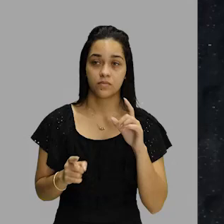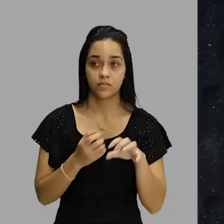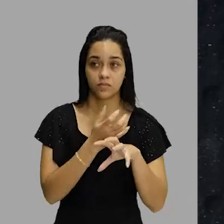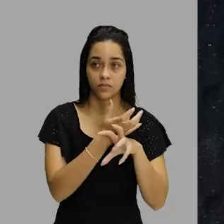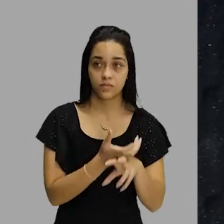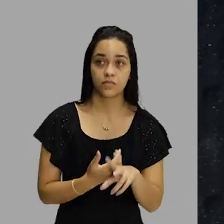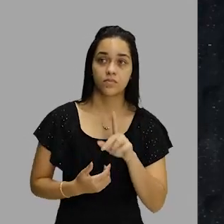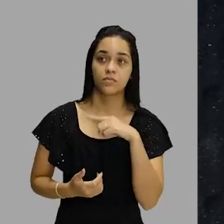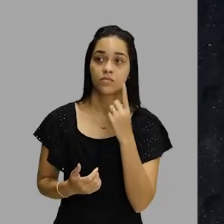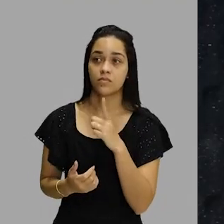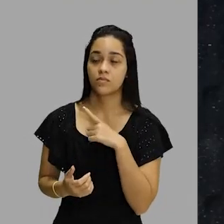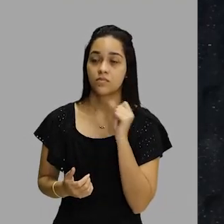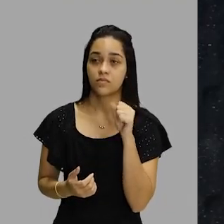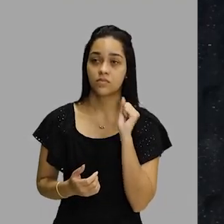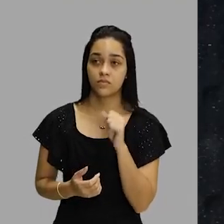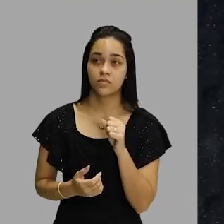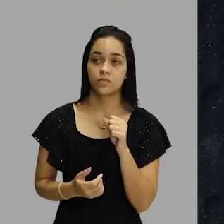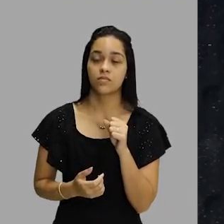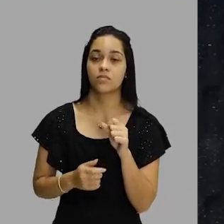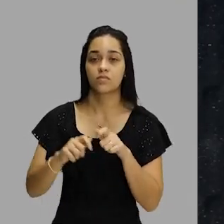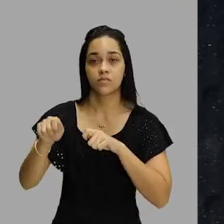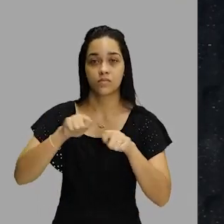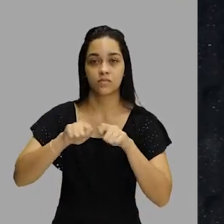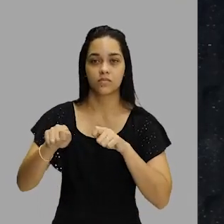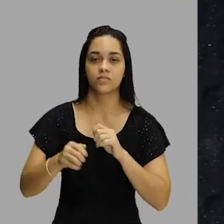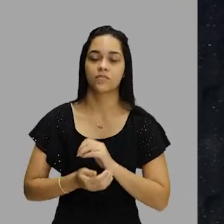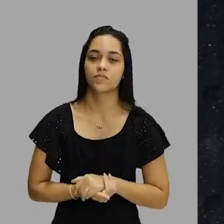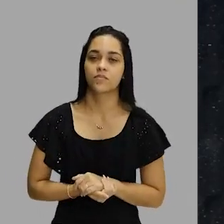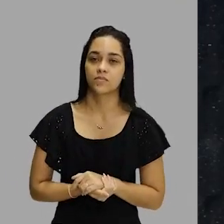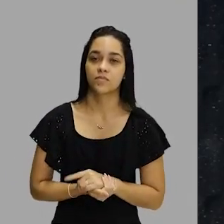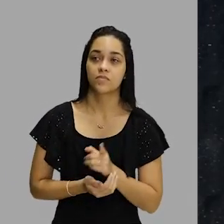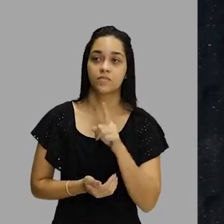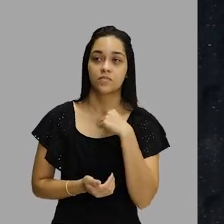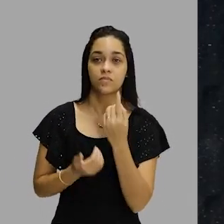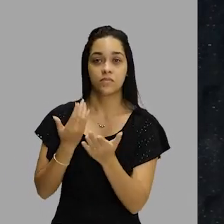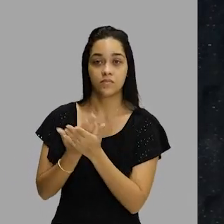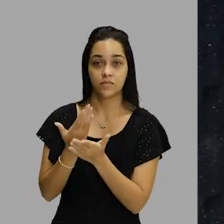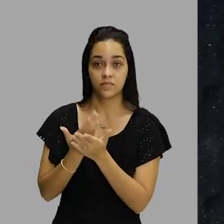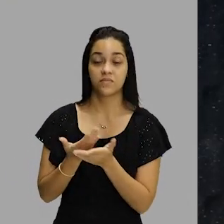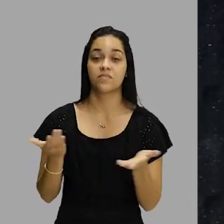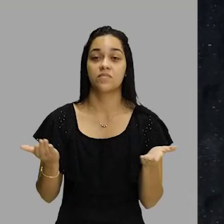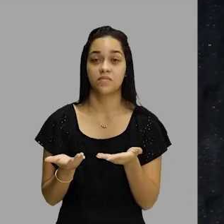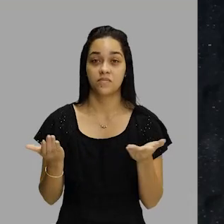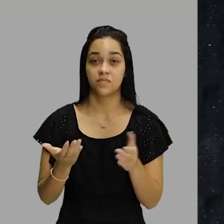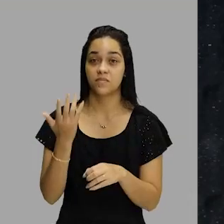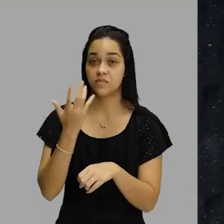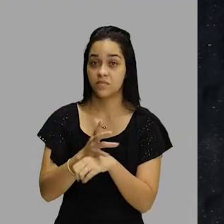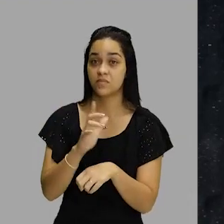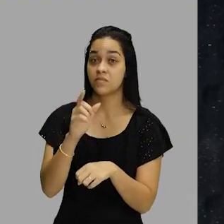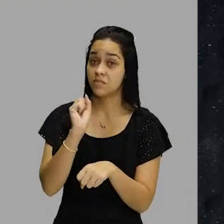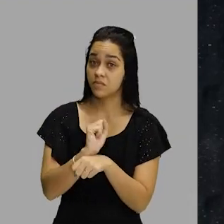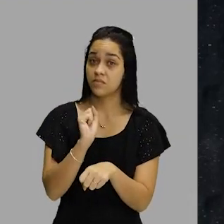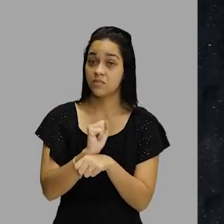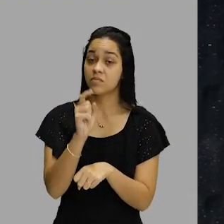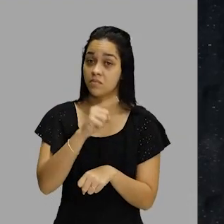esquelético, nós temos um total controle. Pessoal, essa foi a nossa aula de hoje. Esse exercício eu espero que